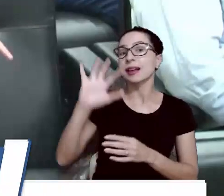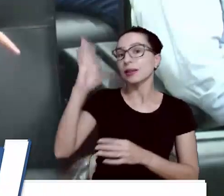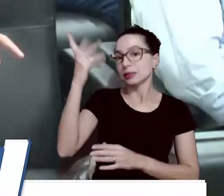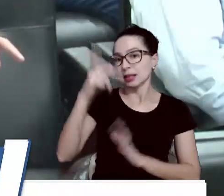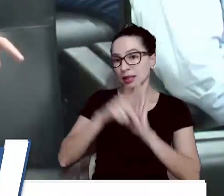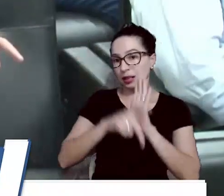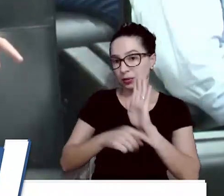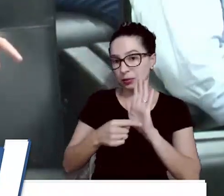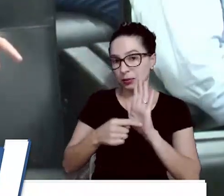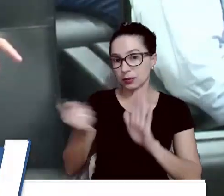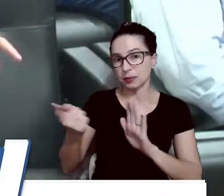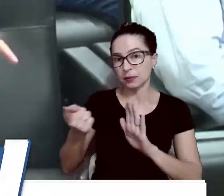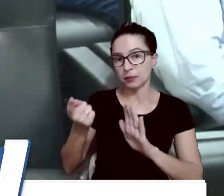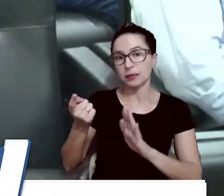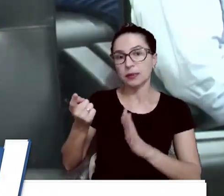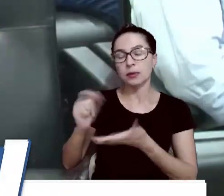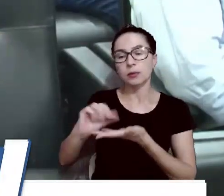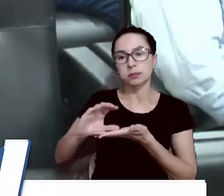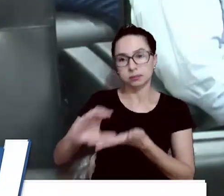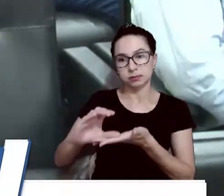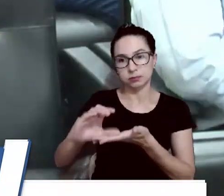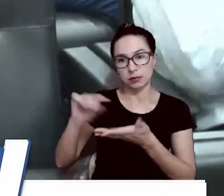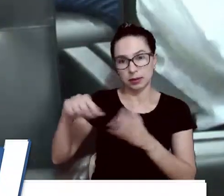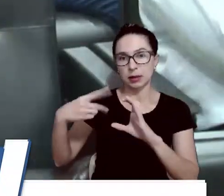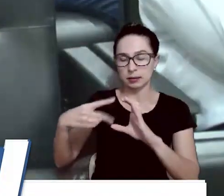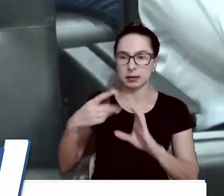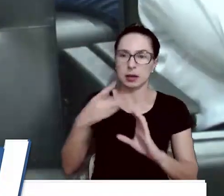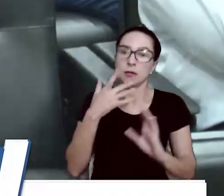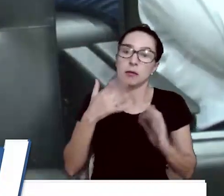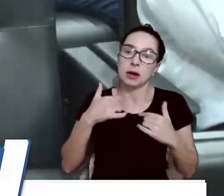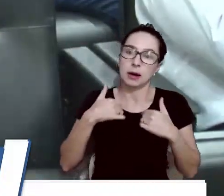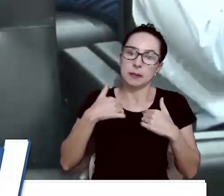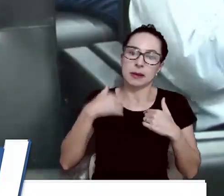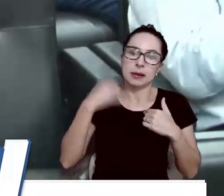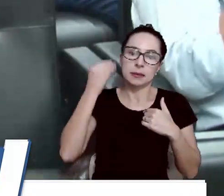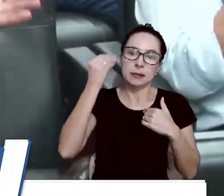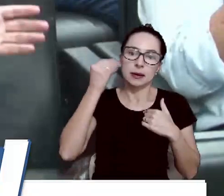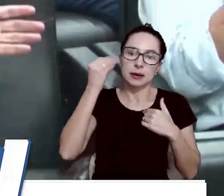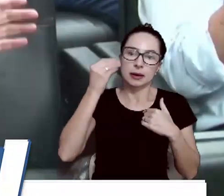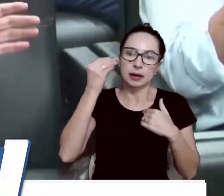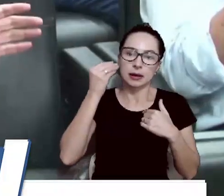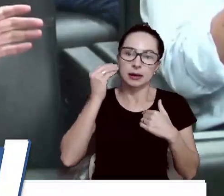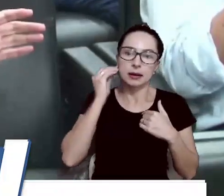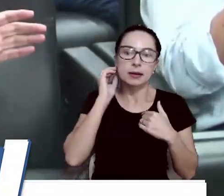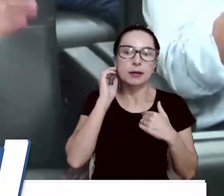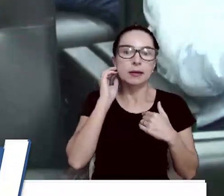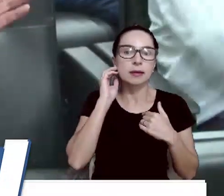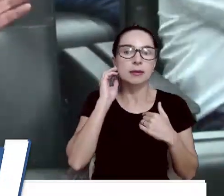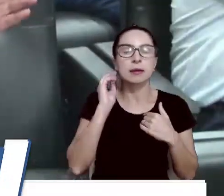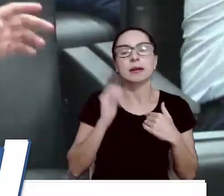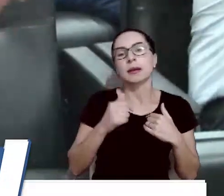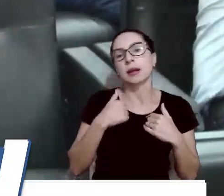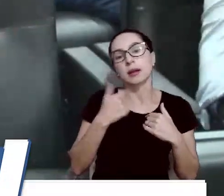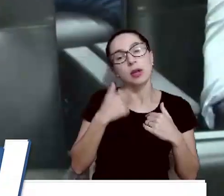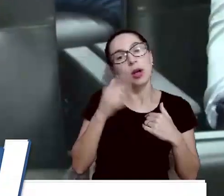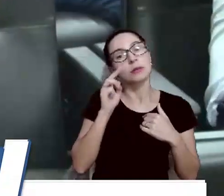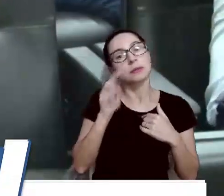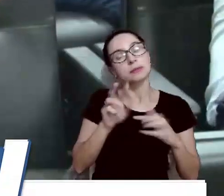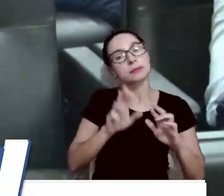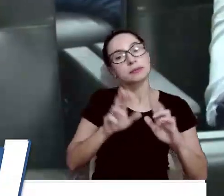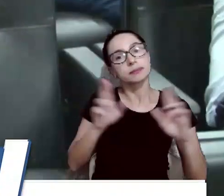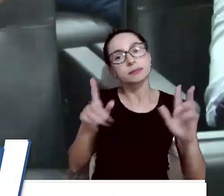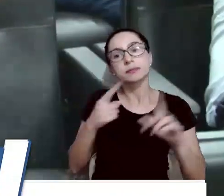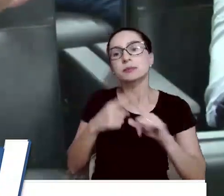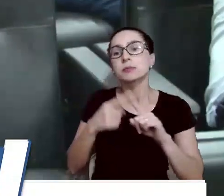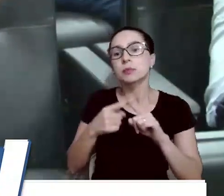na Câmara, vou falar por mim, a gente tem um olhar contrário nesse momento. Por quê? Nós